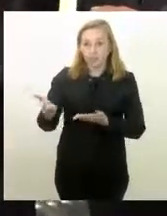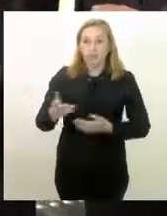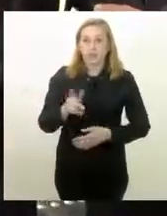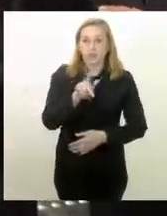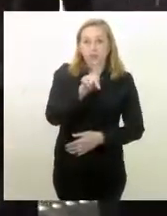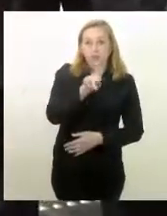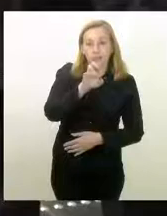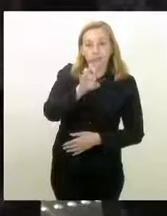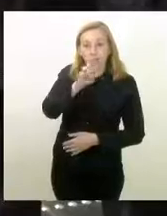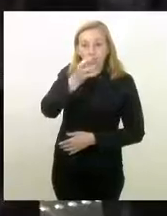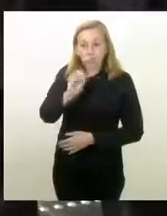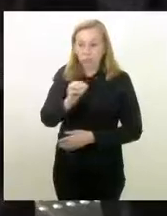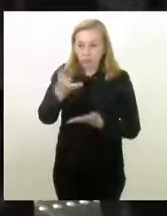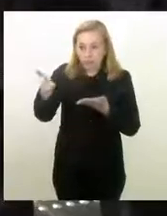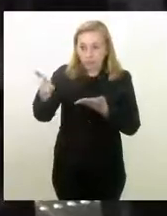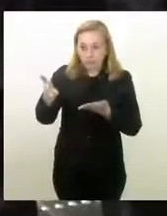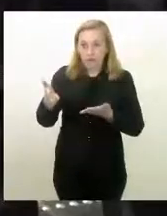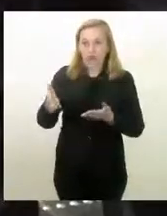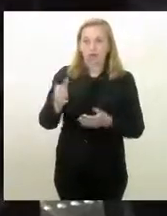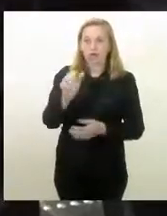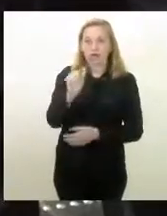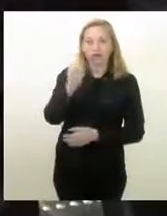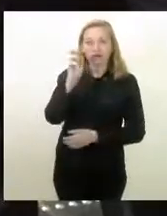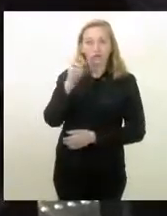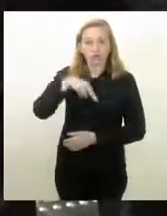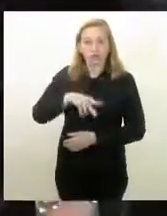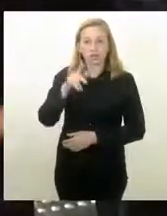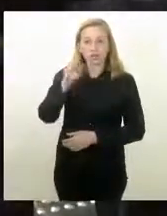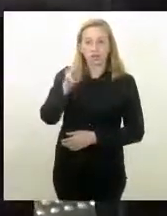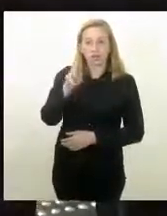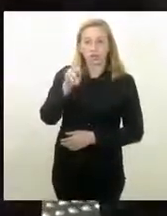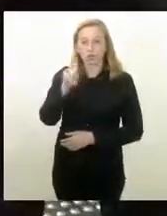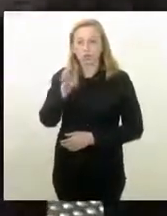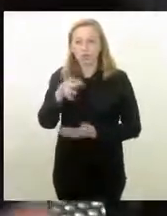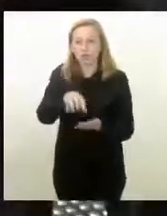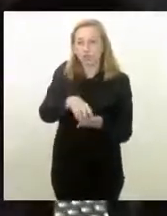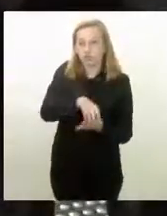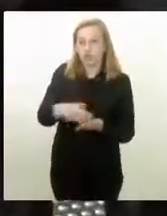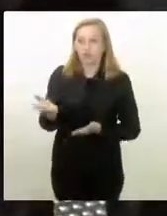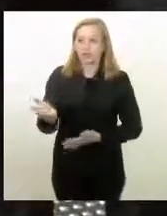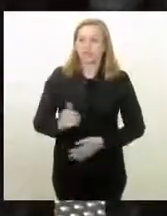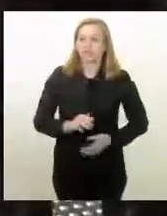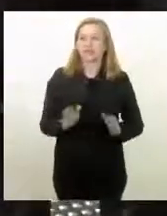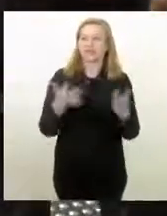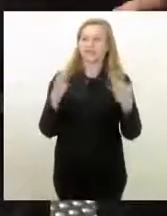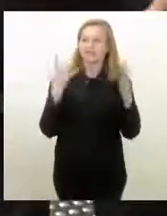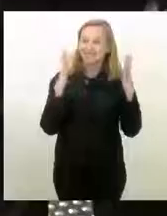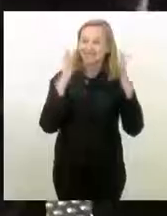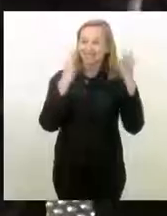lá. Vem cá, ó, Wanderson. Pudim. Aê!